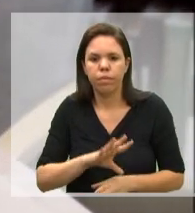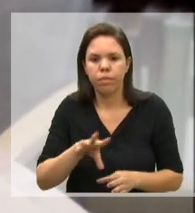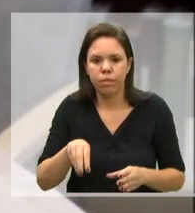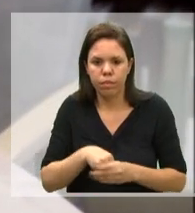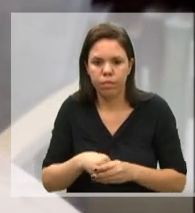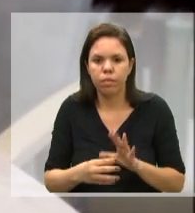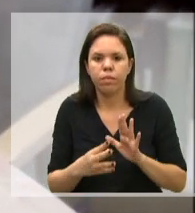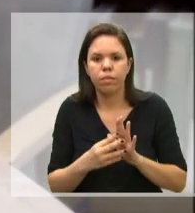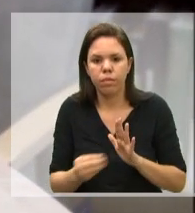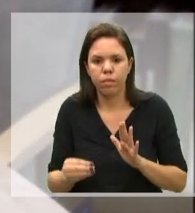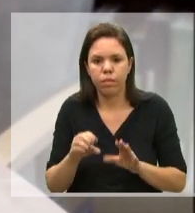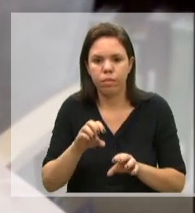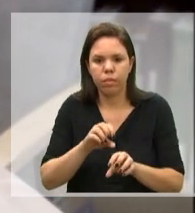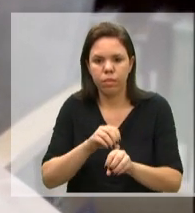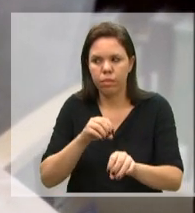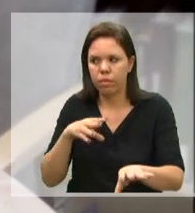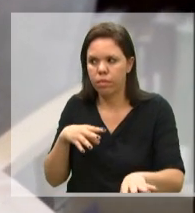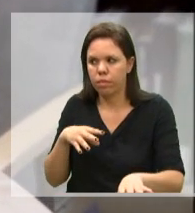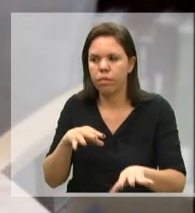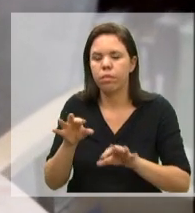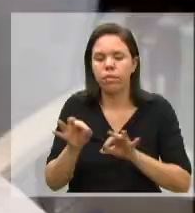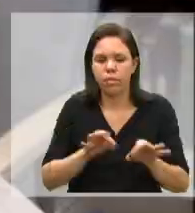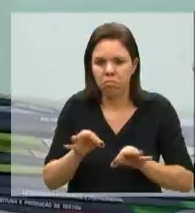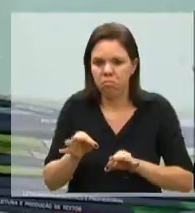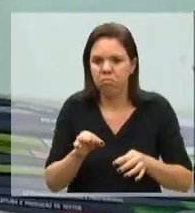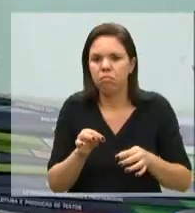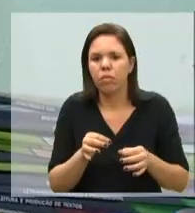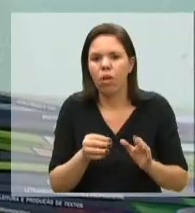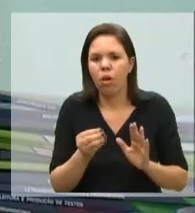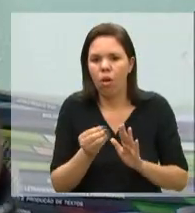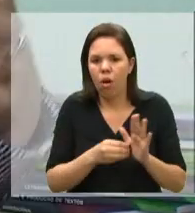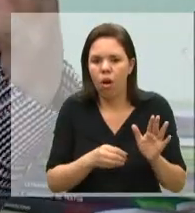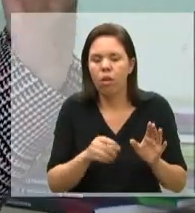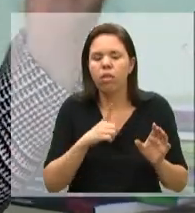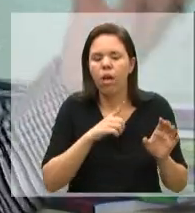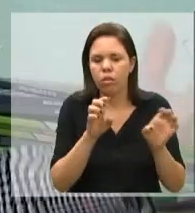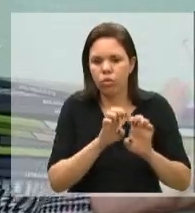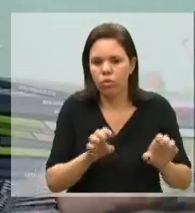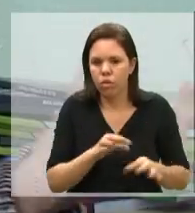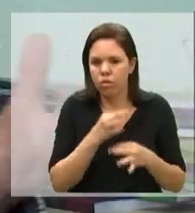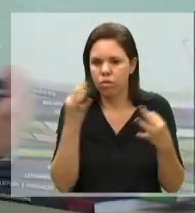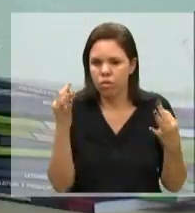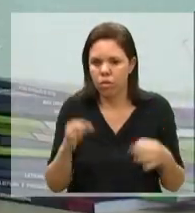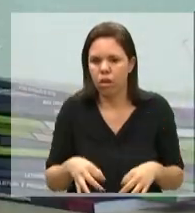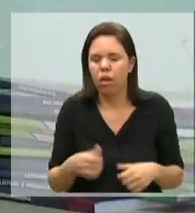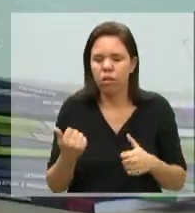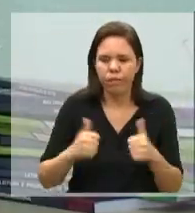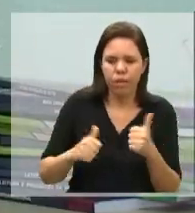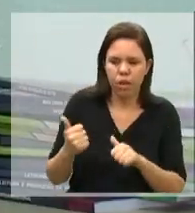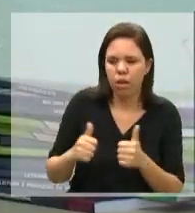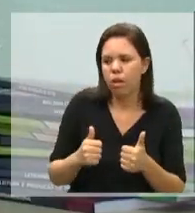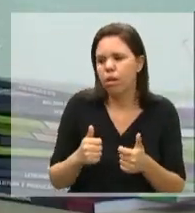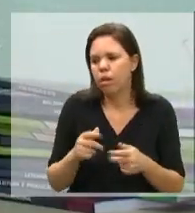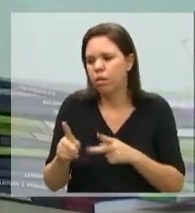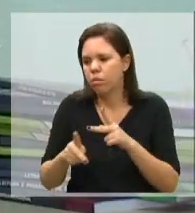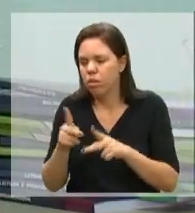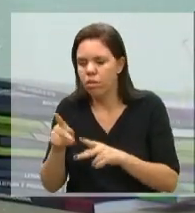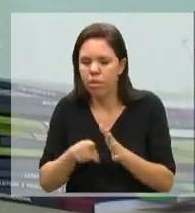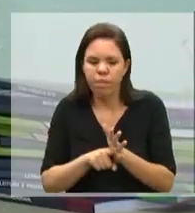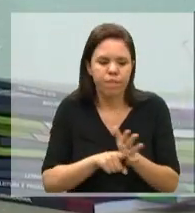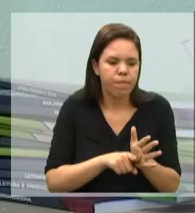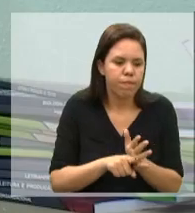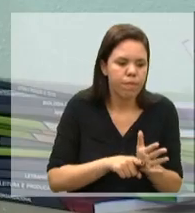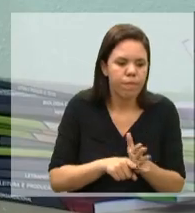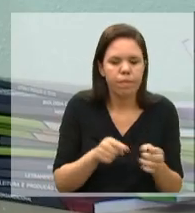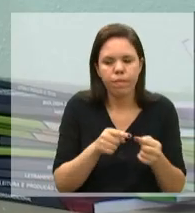entrando na modalidade EAD de uma forma muito planejada, de uma forma muito estruturada, avaliando o mercado, avaliando as